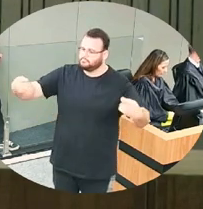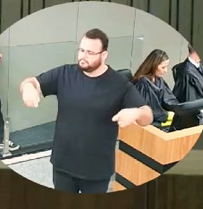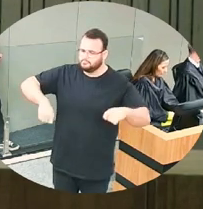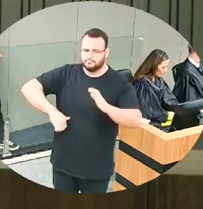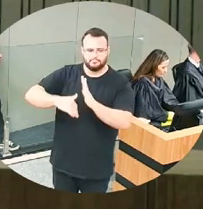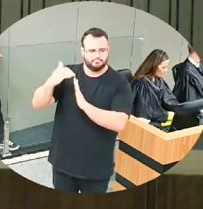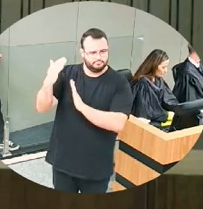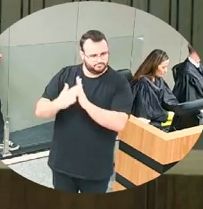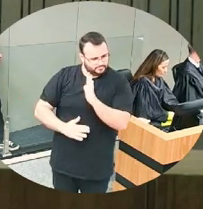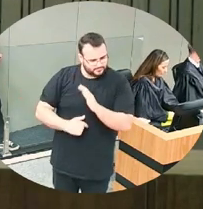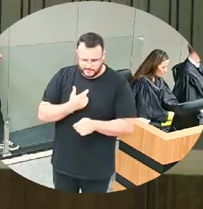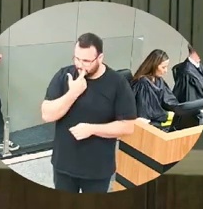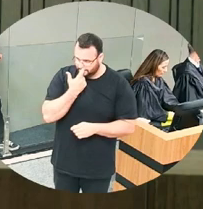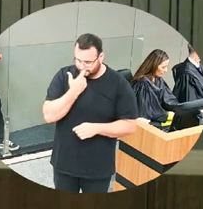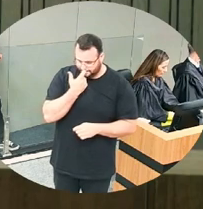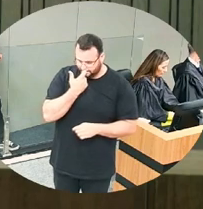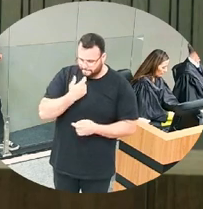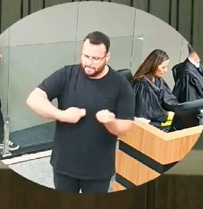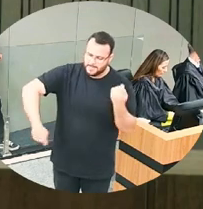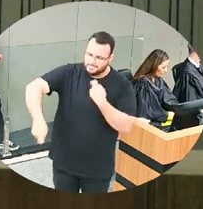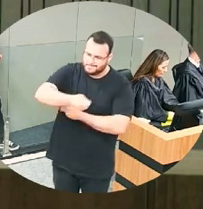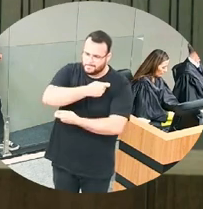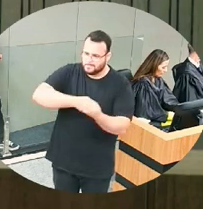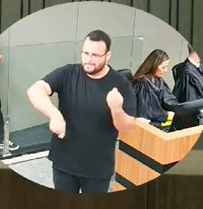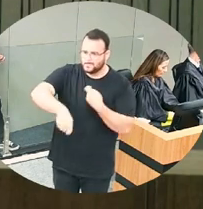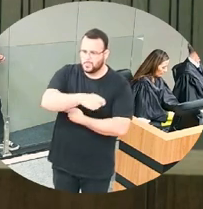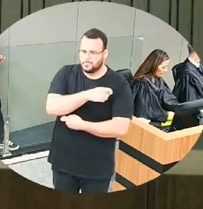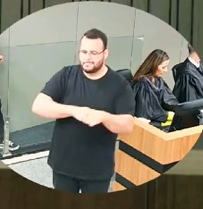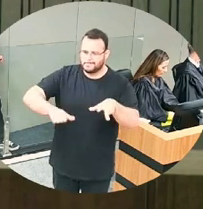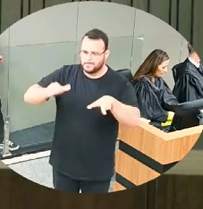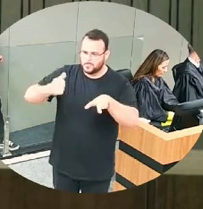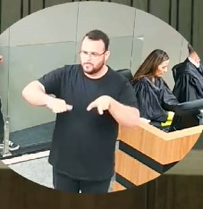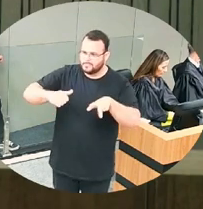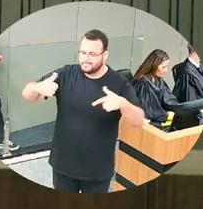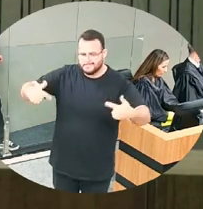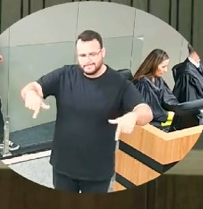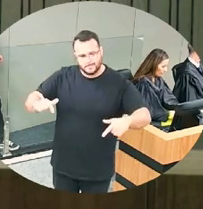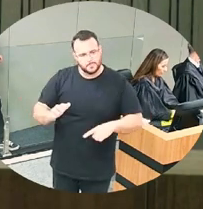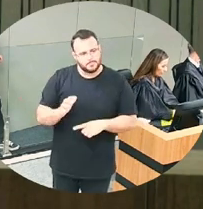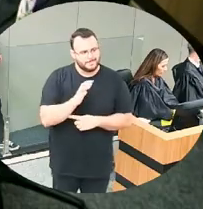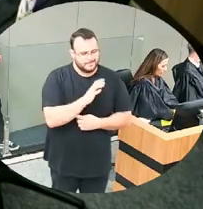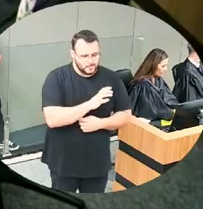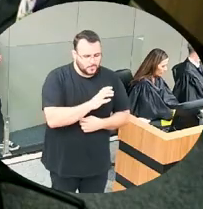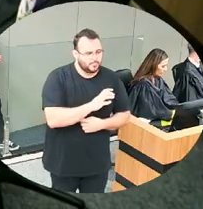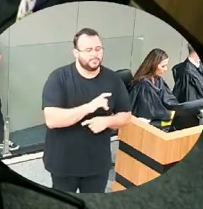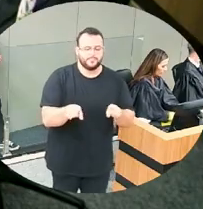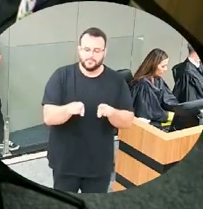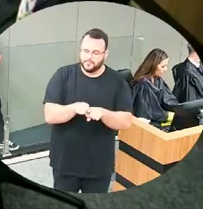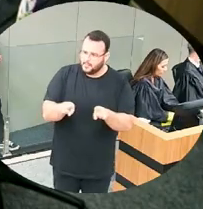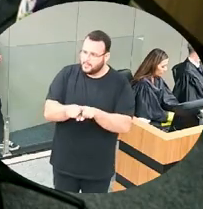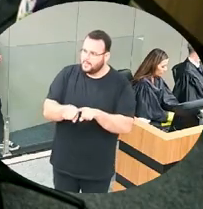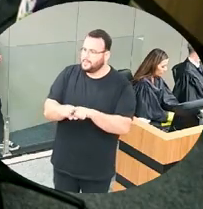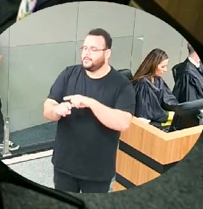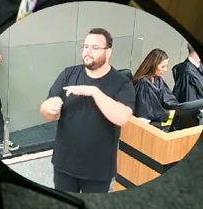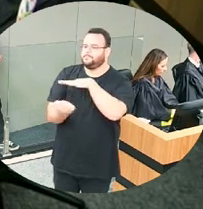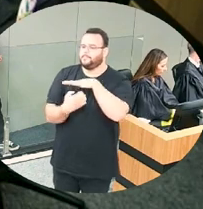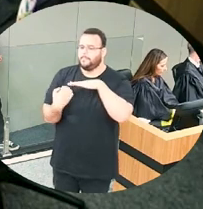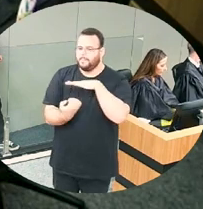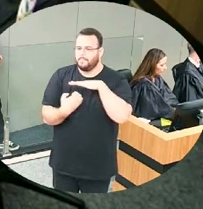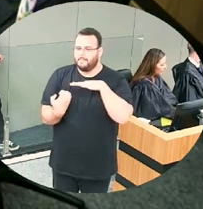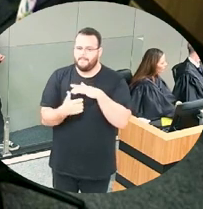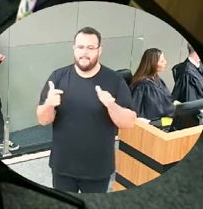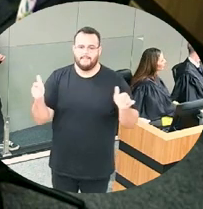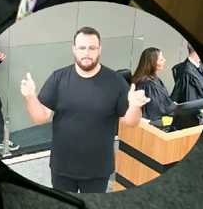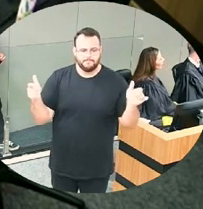Aquarela administrar um tribunal do trabalho assim também uma empresa um